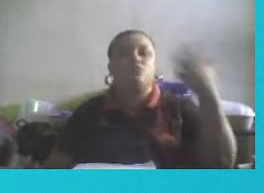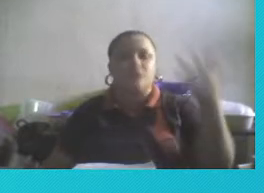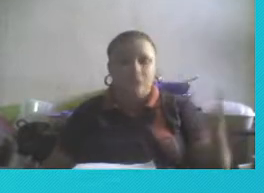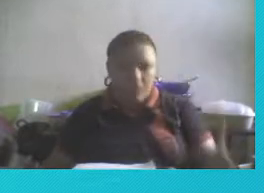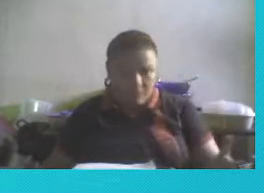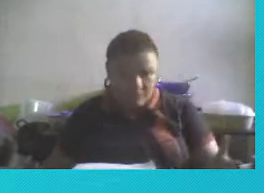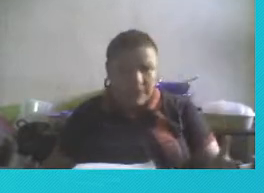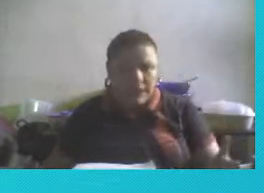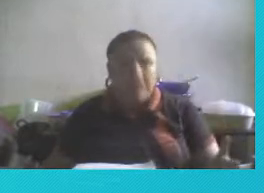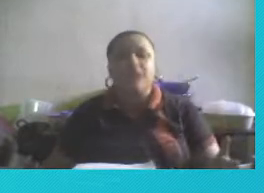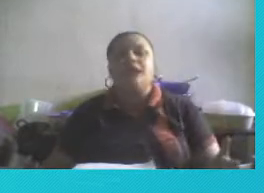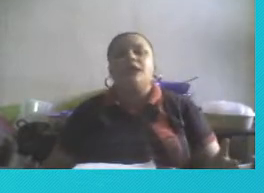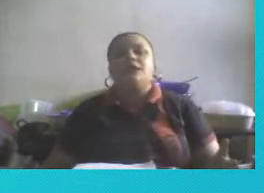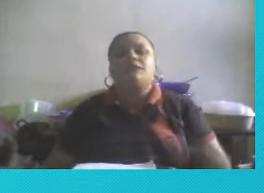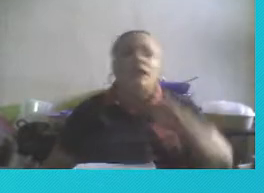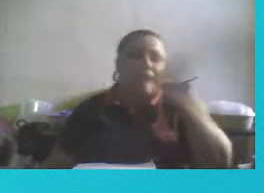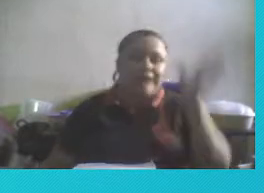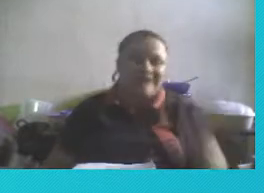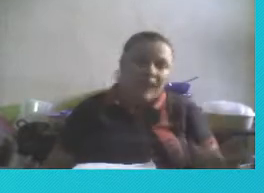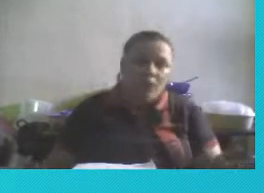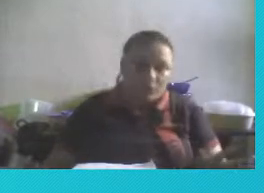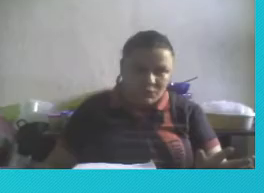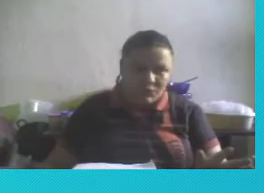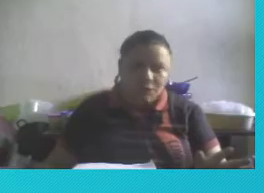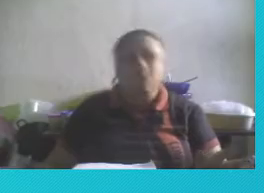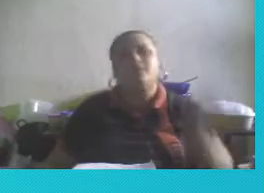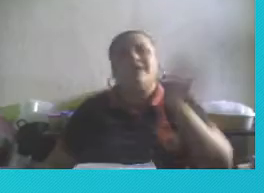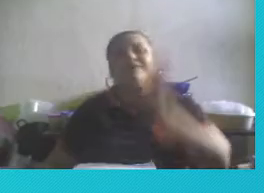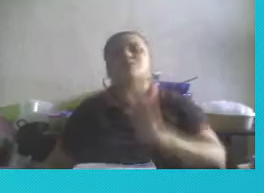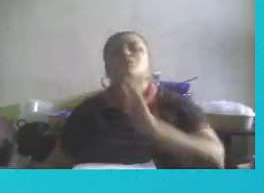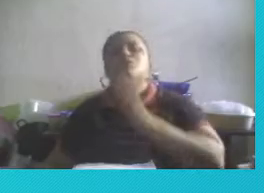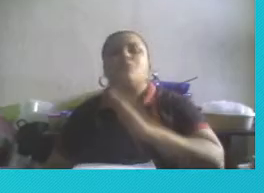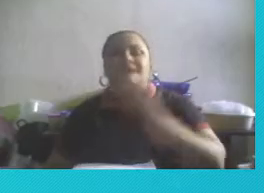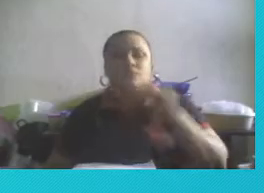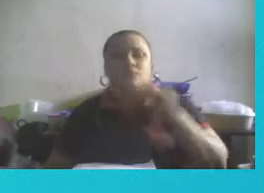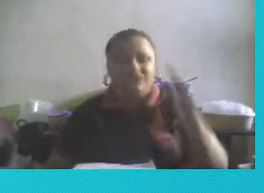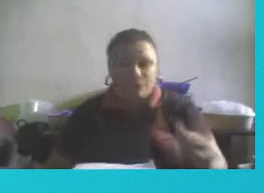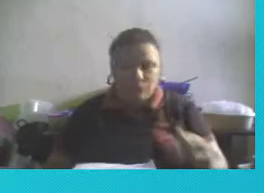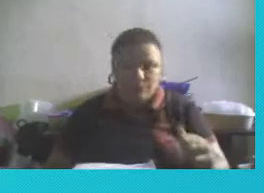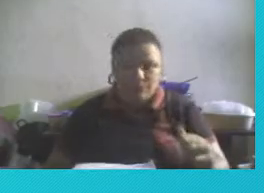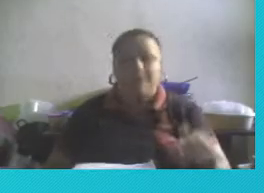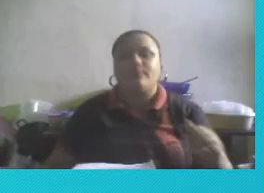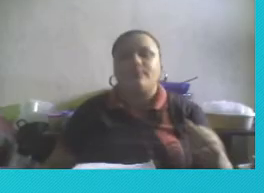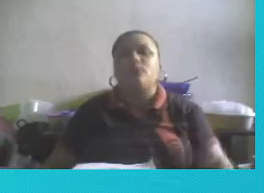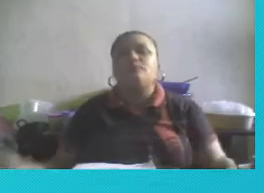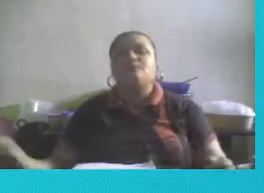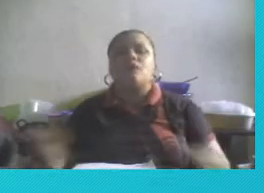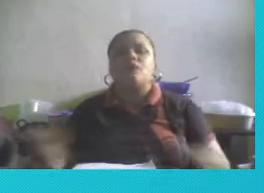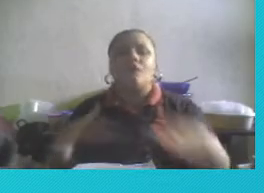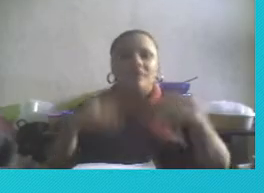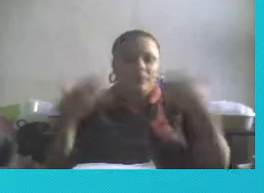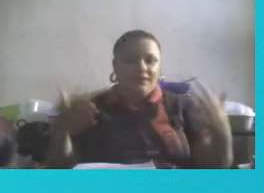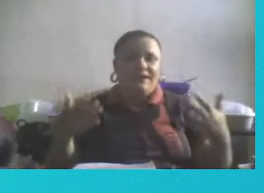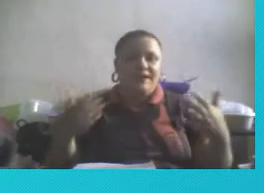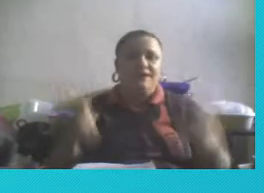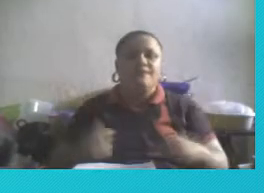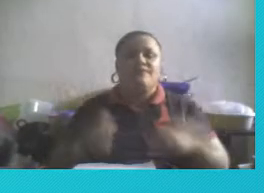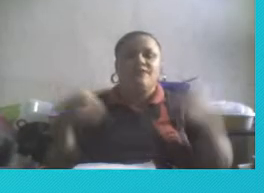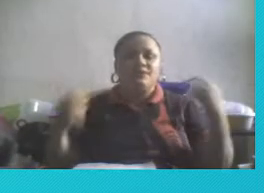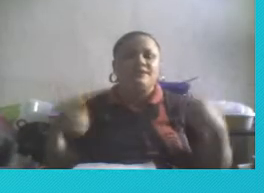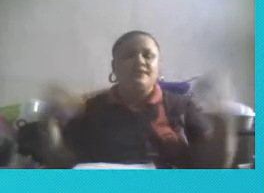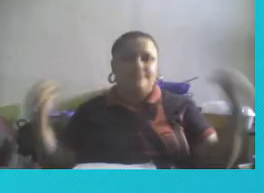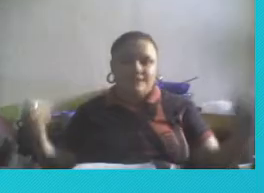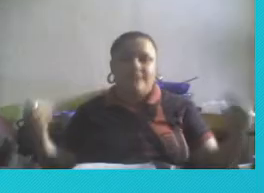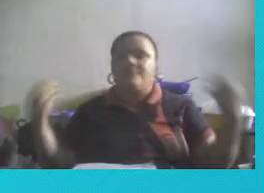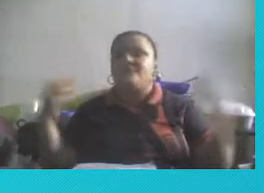contagioso, né? Tão letal contra os outros, mas muito mais contagioso, tá bom? Como eu falei,